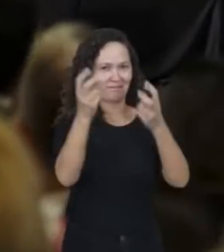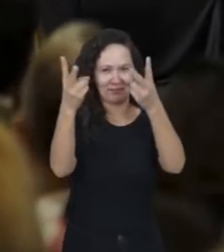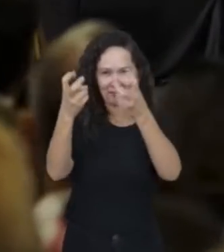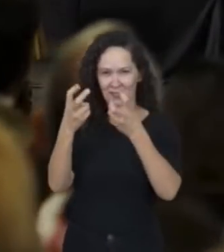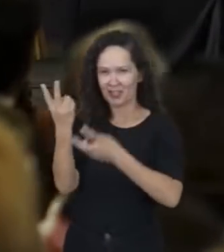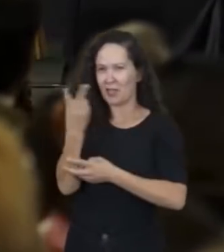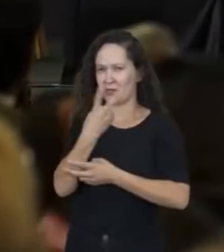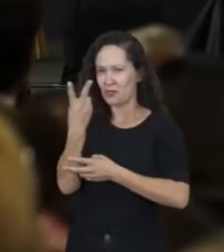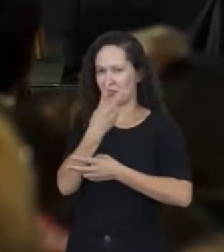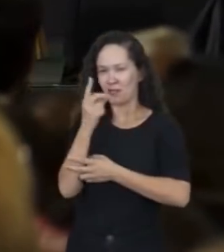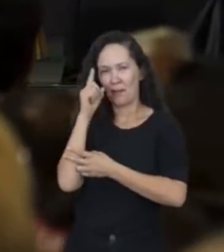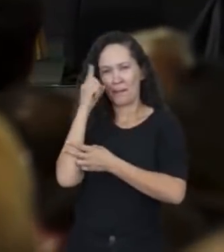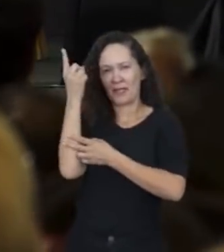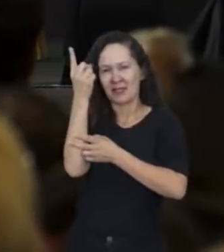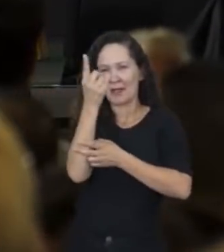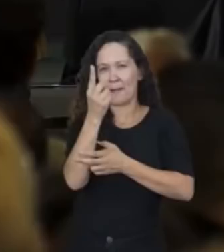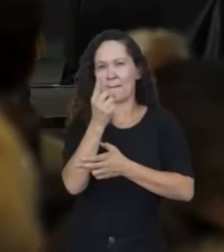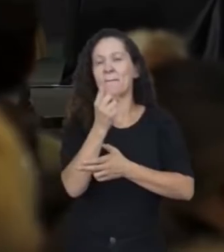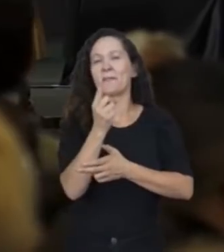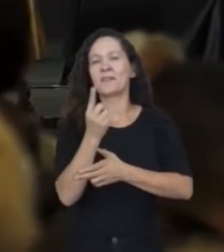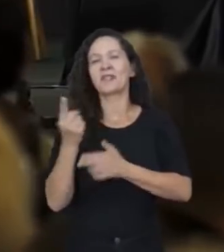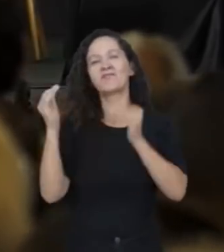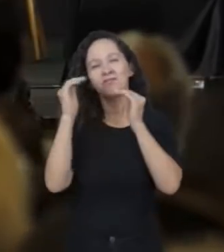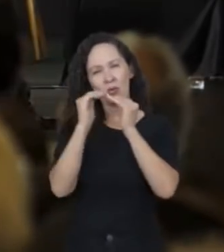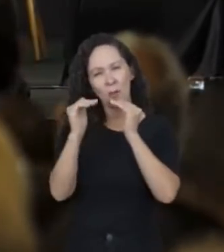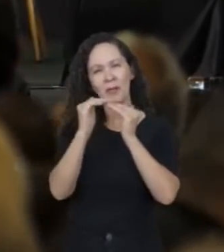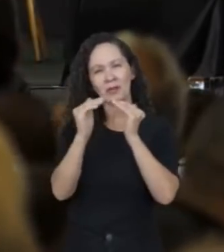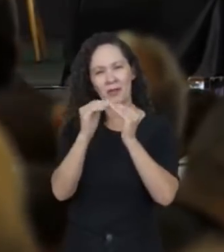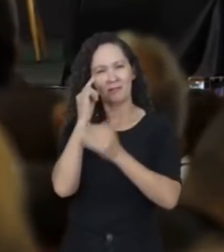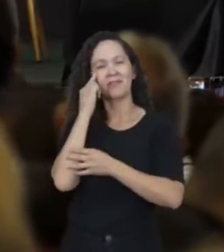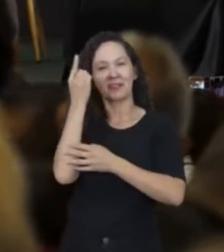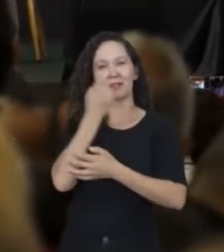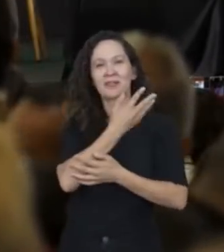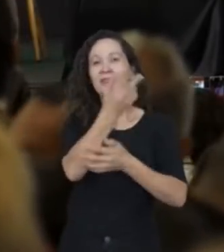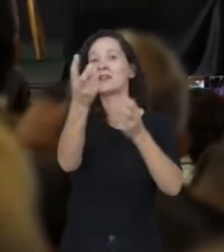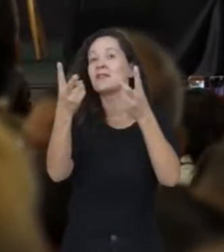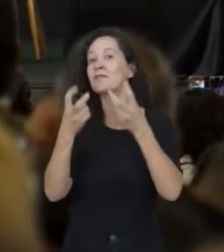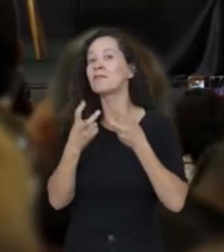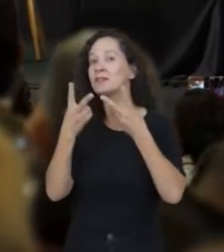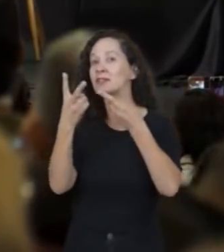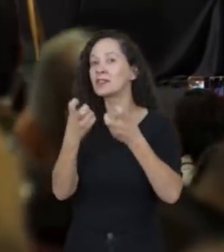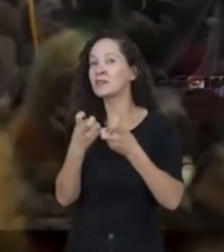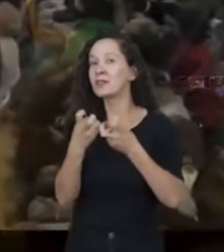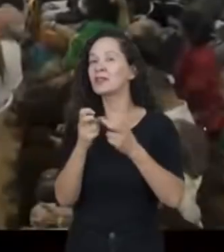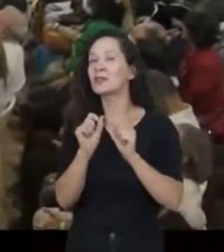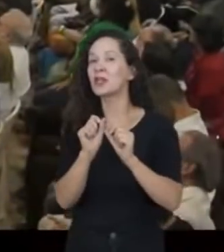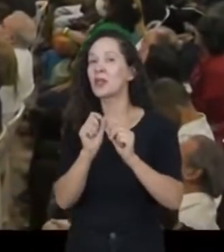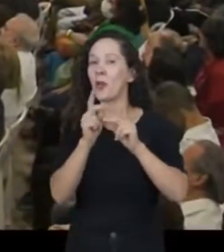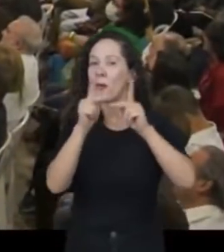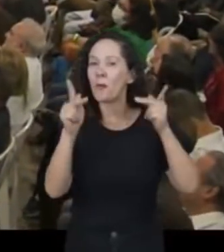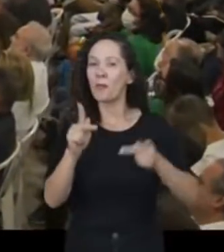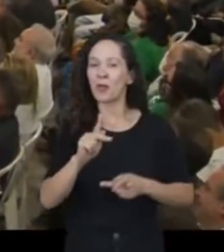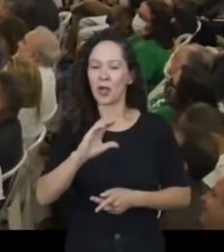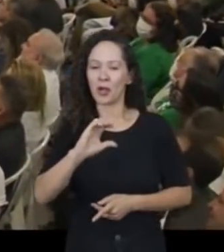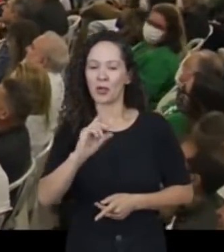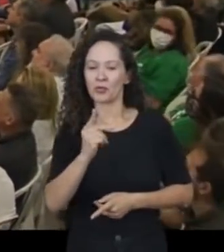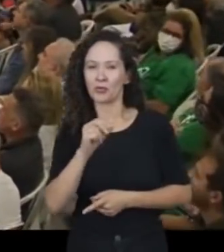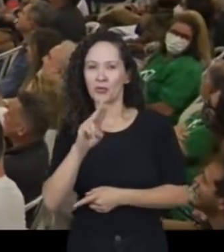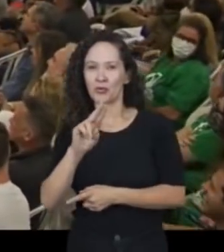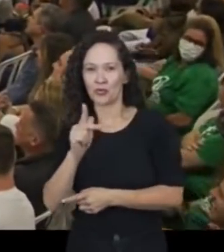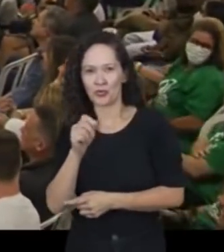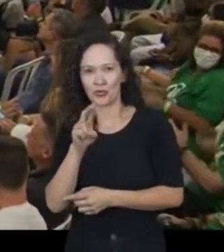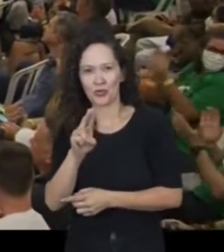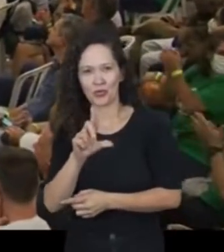pensando muito parecido e você perceber que o prato Chuchu e Lula vai ter um prato